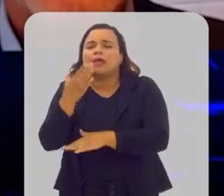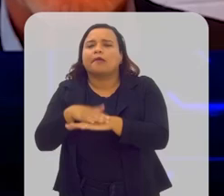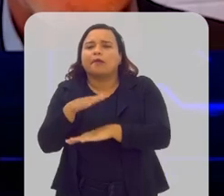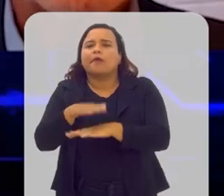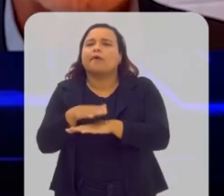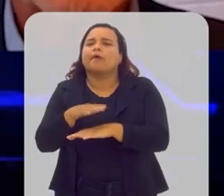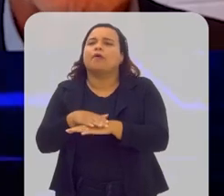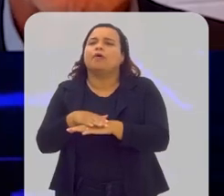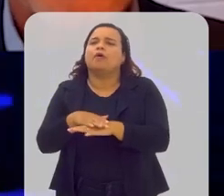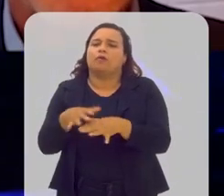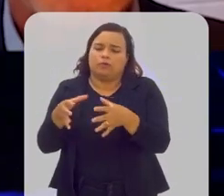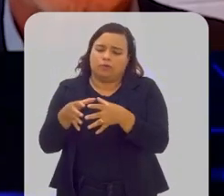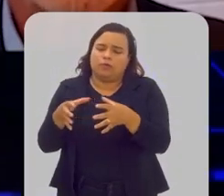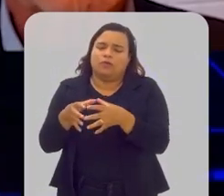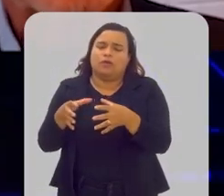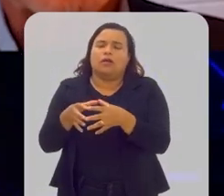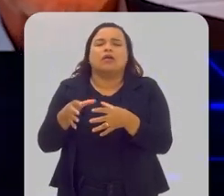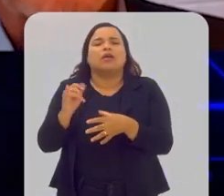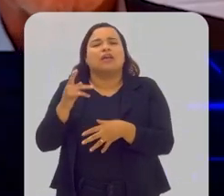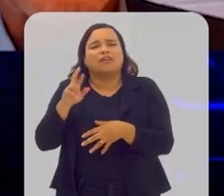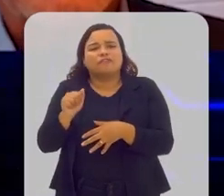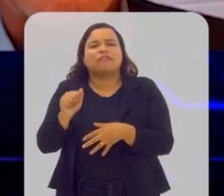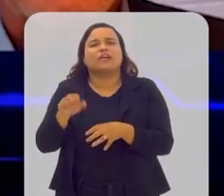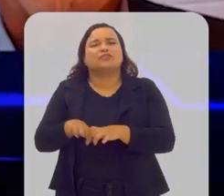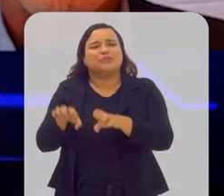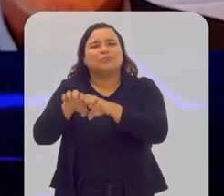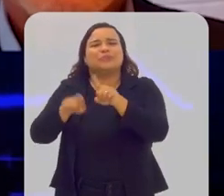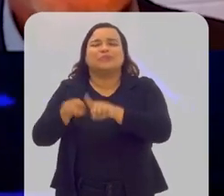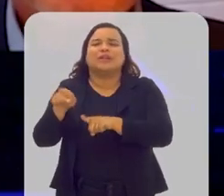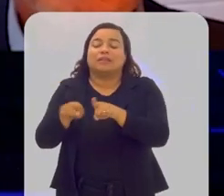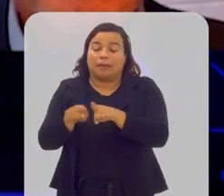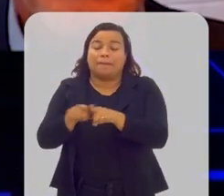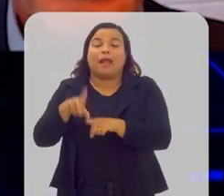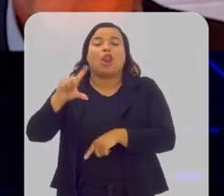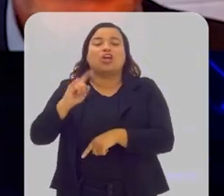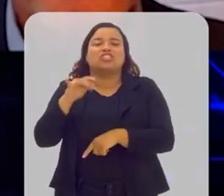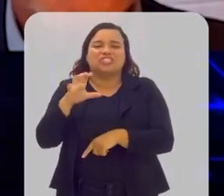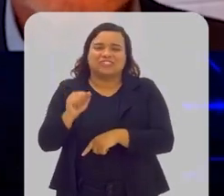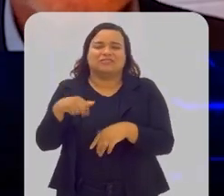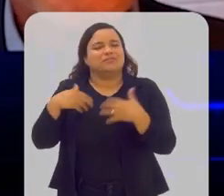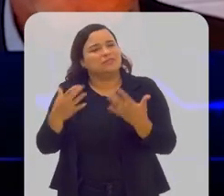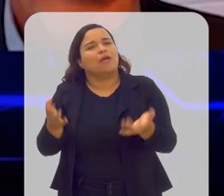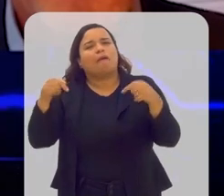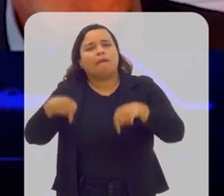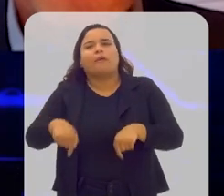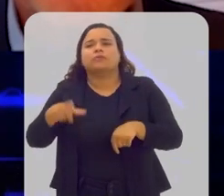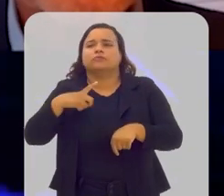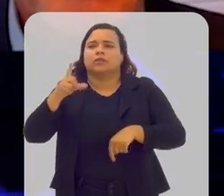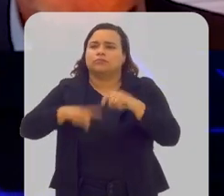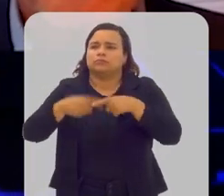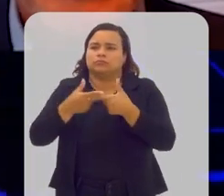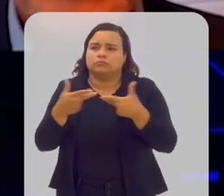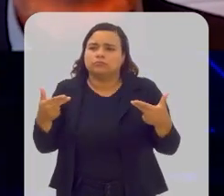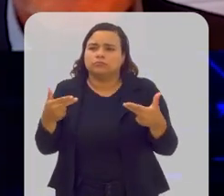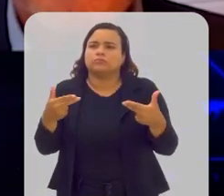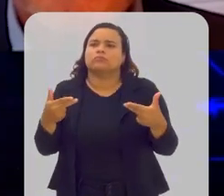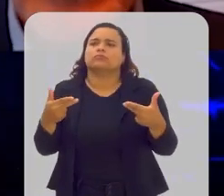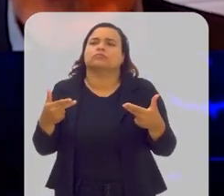de criar a Câmara de Infraestrutura e Logística. Né? E hoje nós temos, a